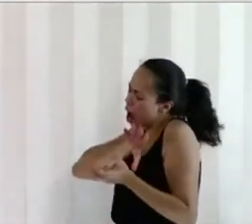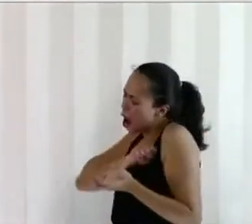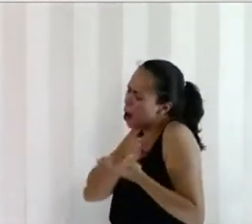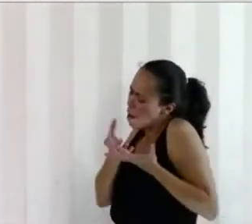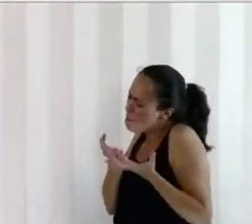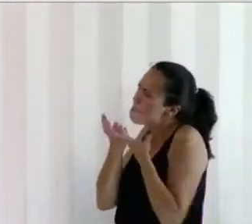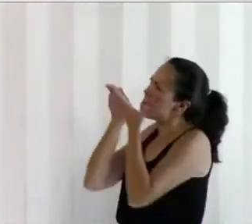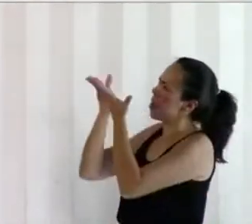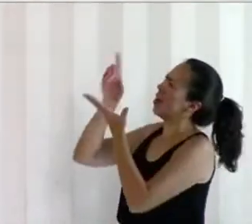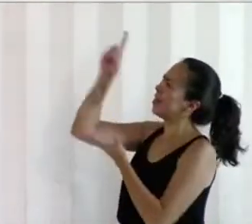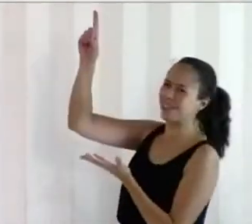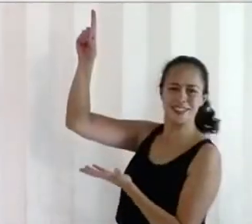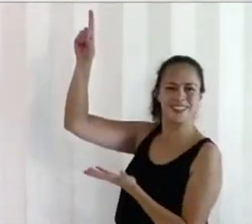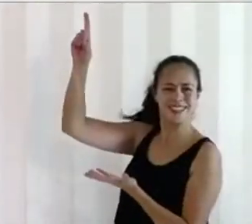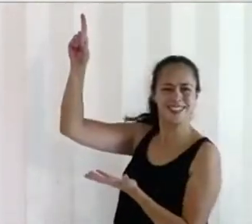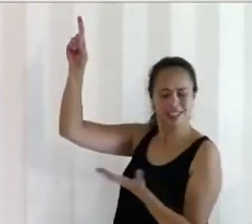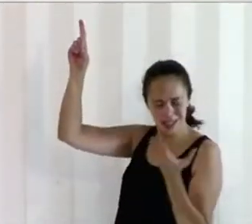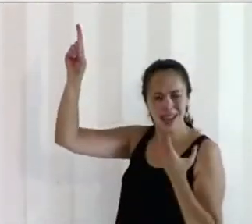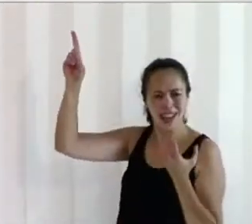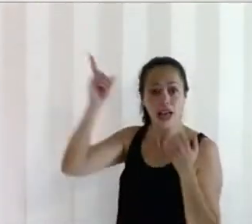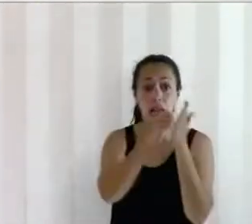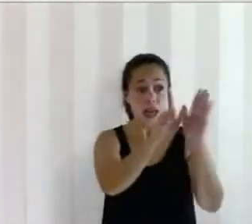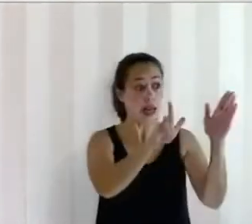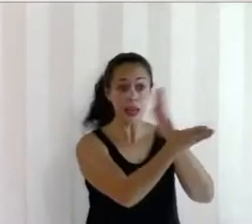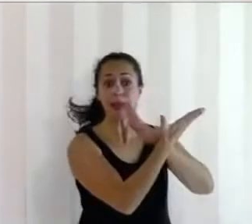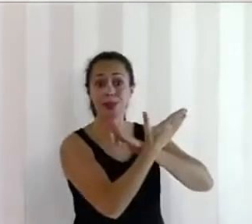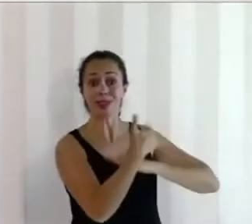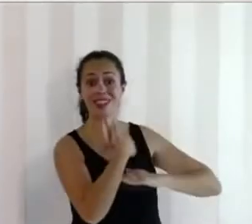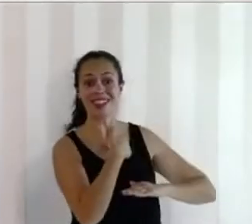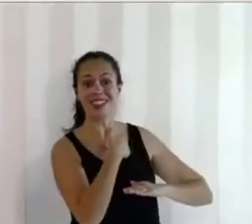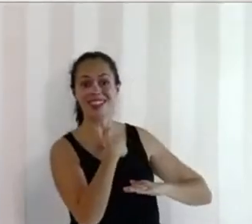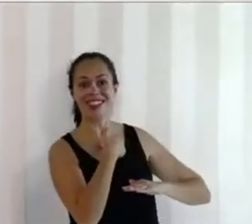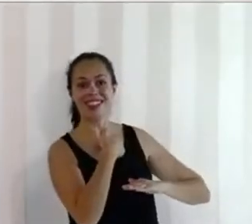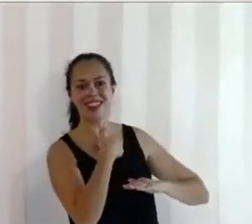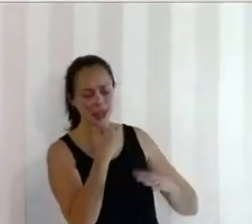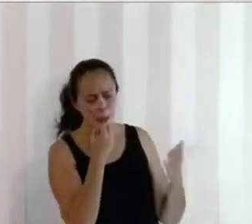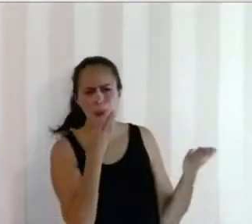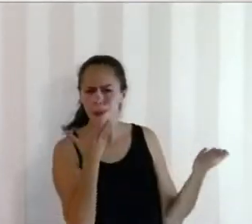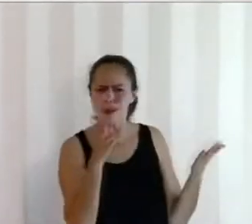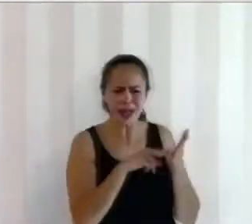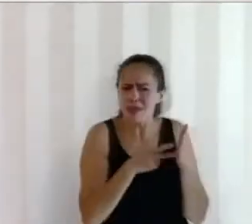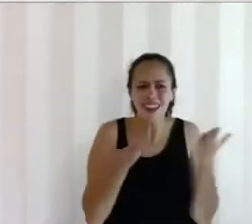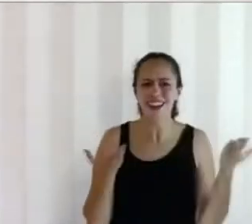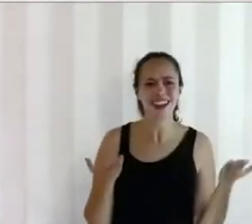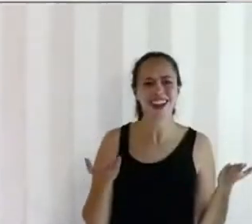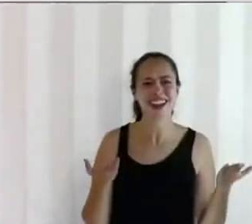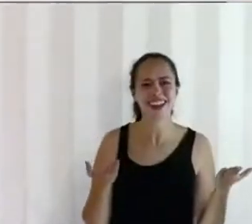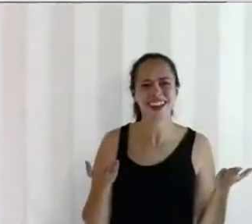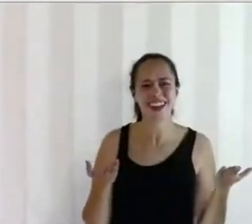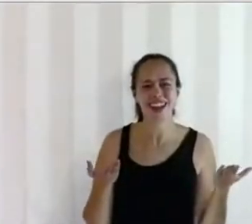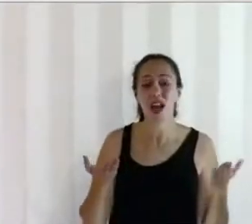de Israel, a lei foi sendo tão mal interpretada que se tornou um conjunto de regras.